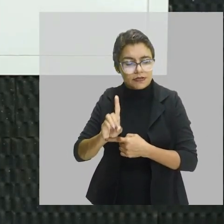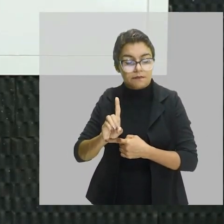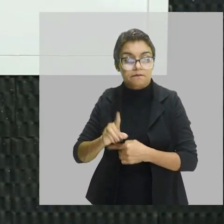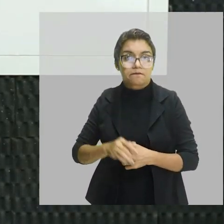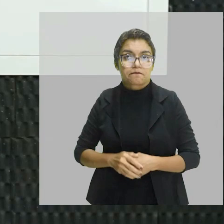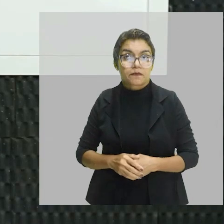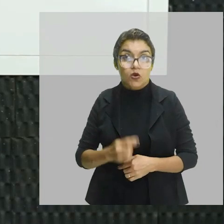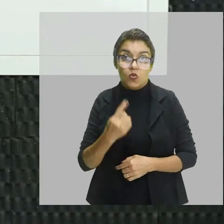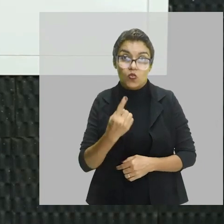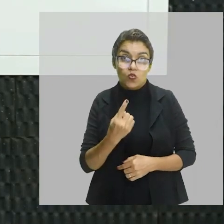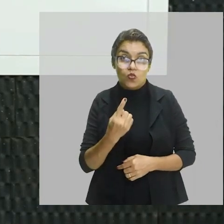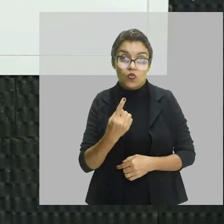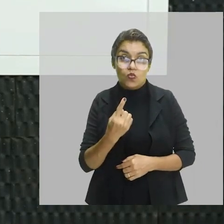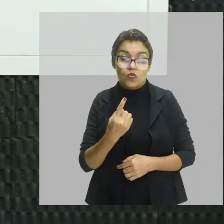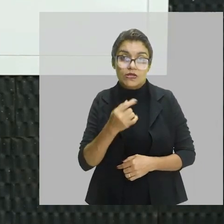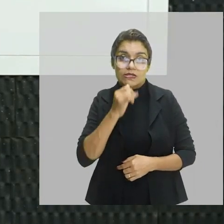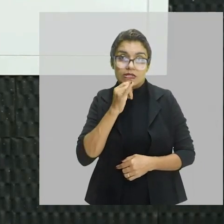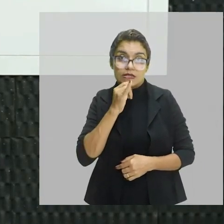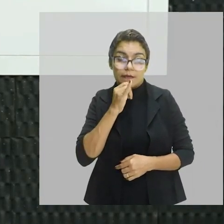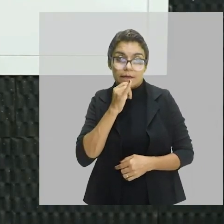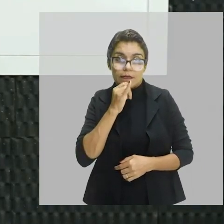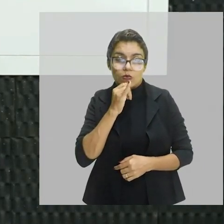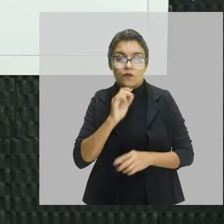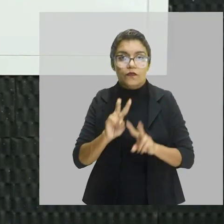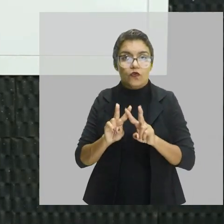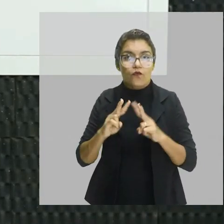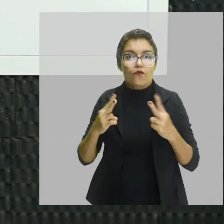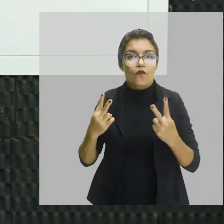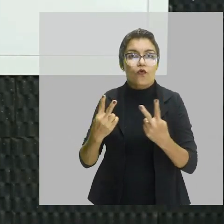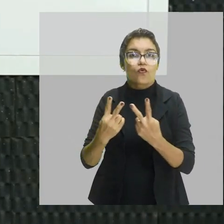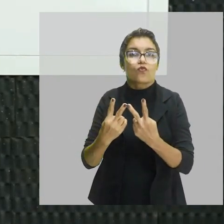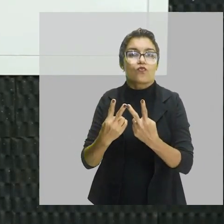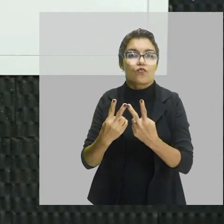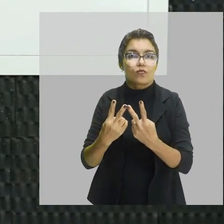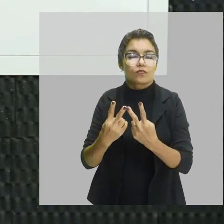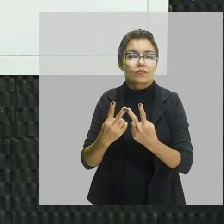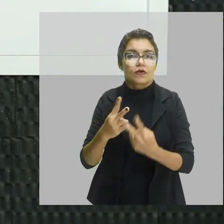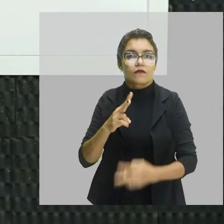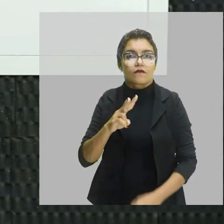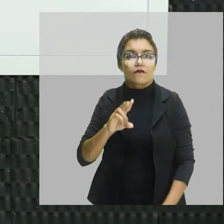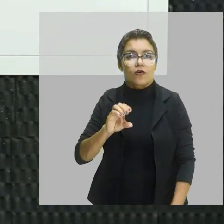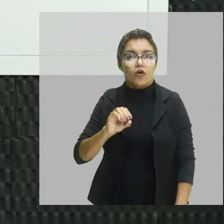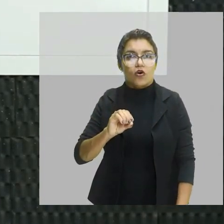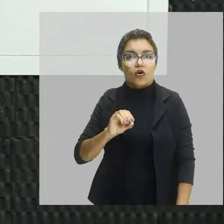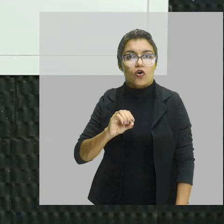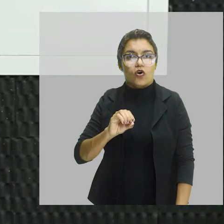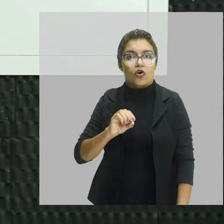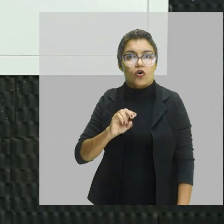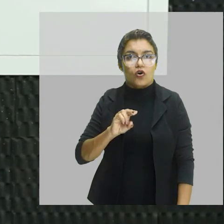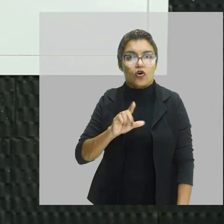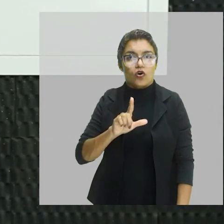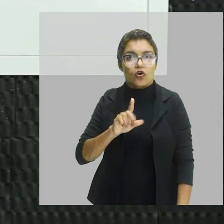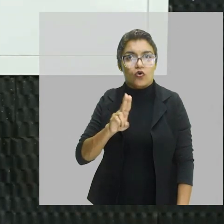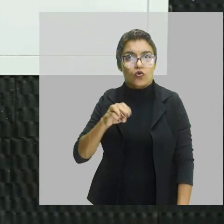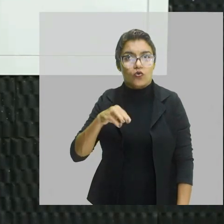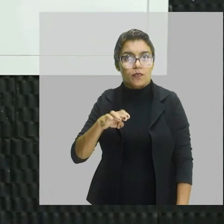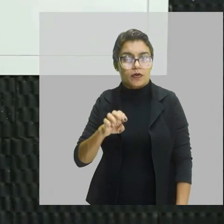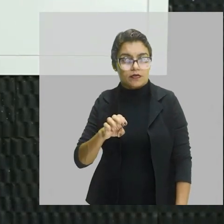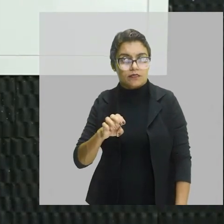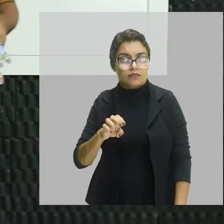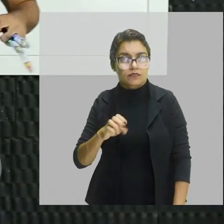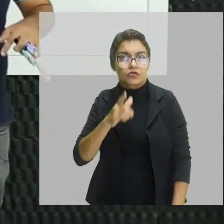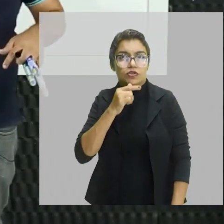certo? Qual é o volume de água? Certo? Ele fala aí uma questão, né, de